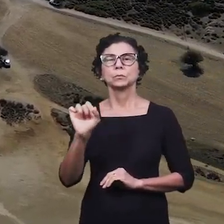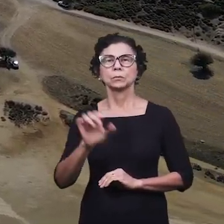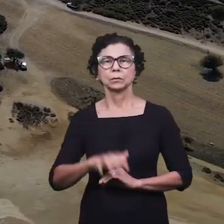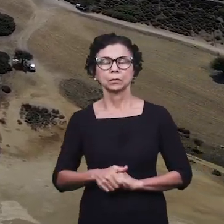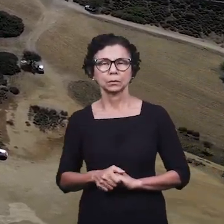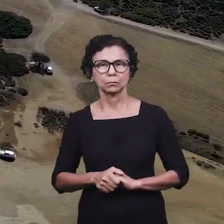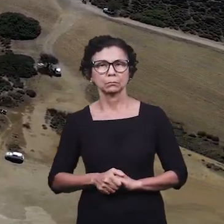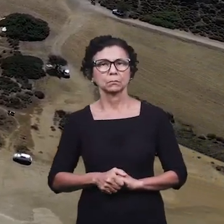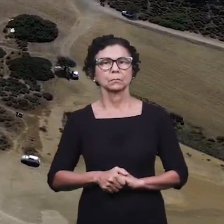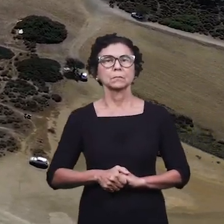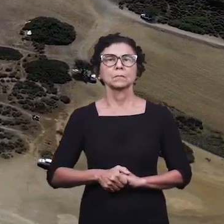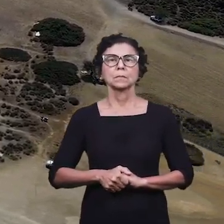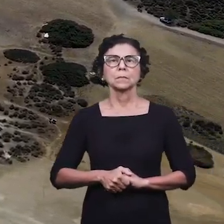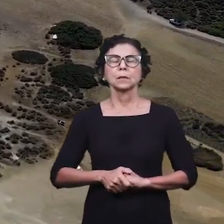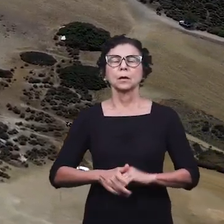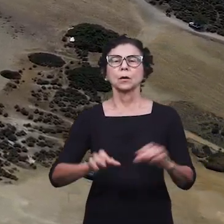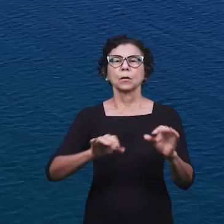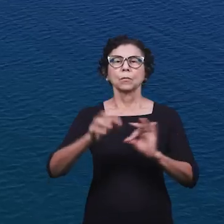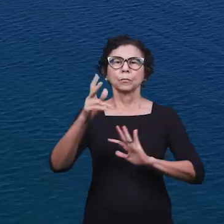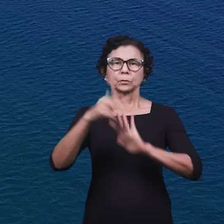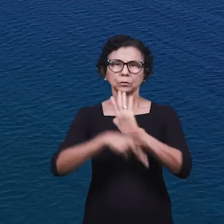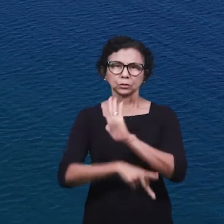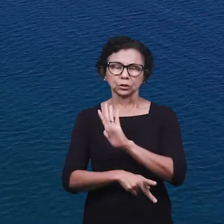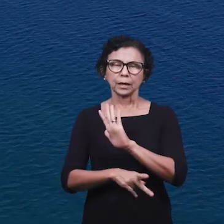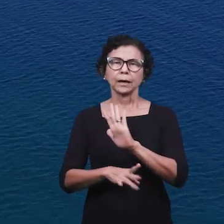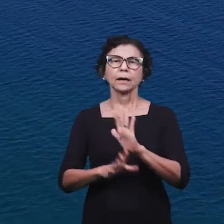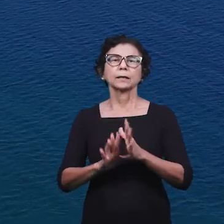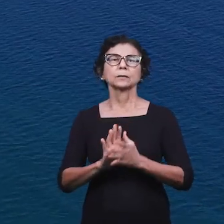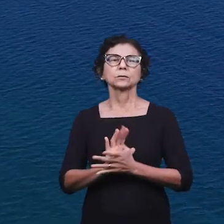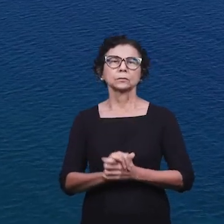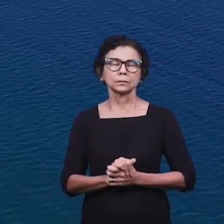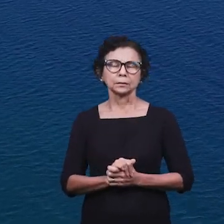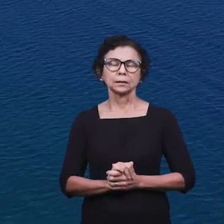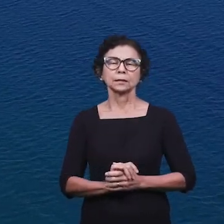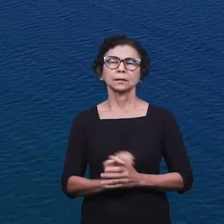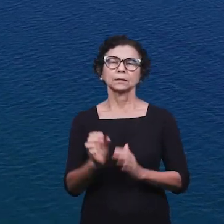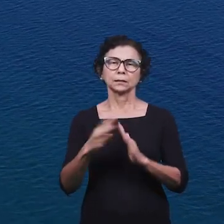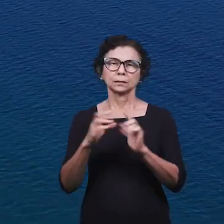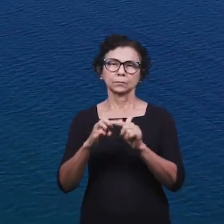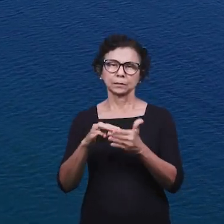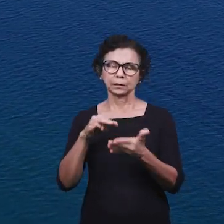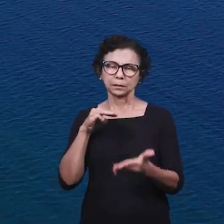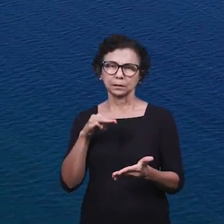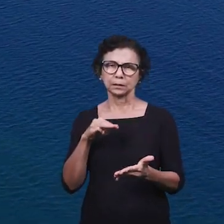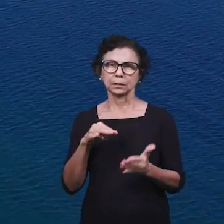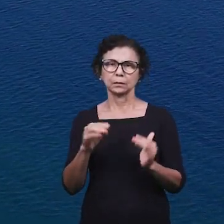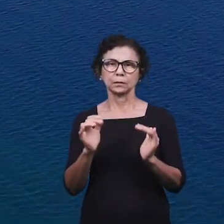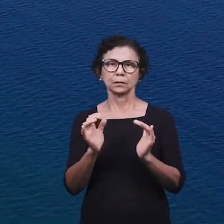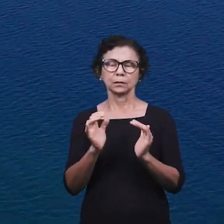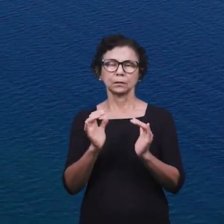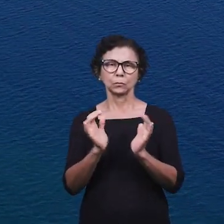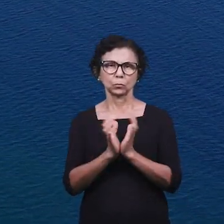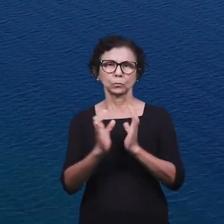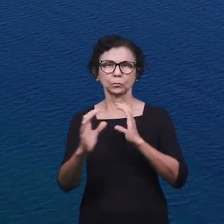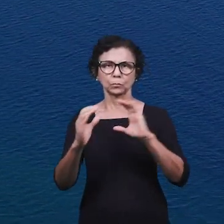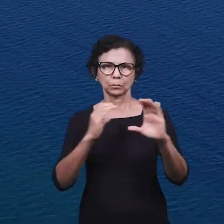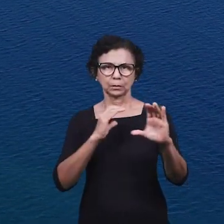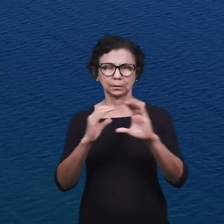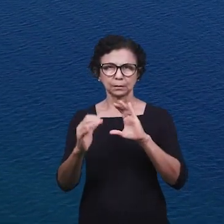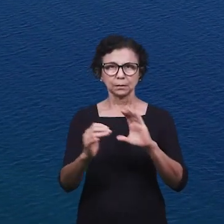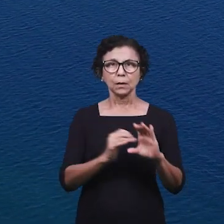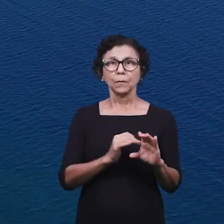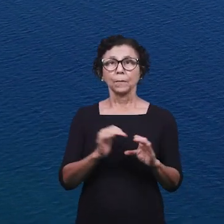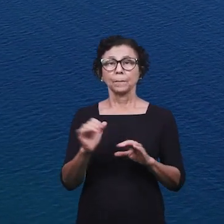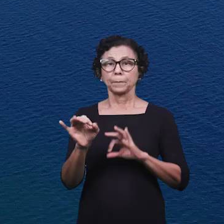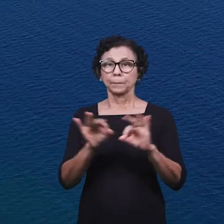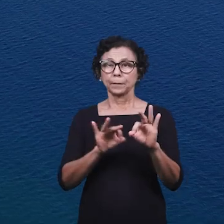foi desenvolvido, né, foi executado por nós aqui, pela Igreja Cristã Maranata, pelo nosso setor de comunicação. E